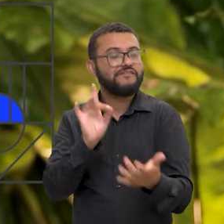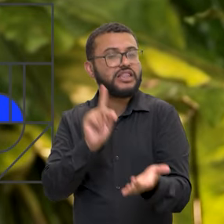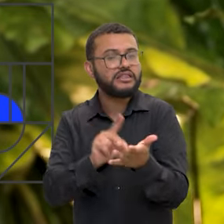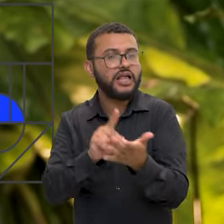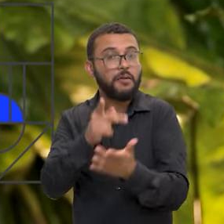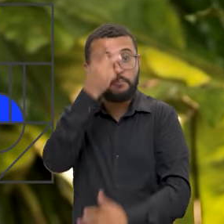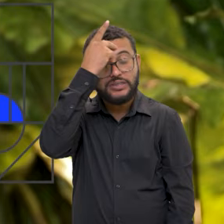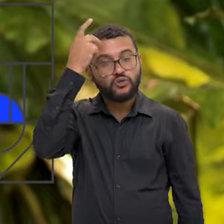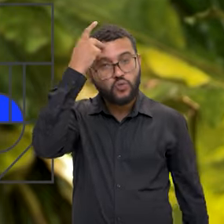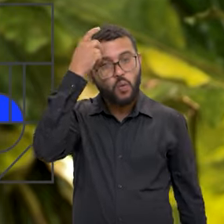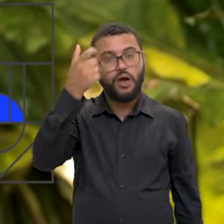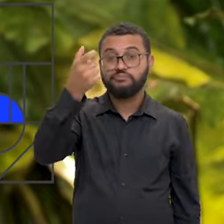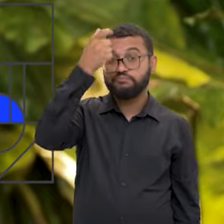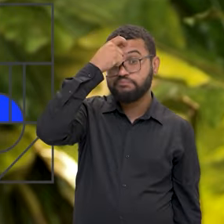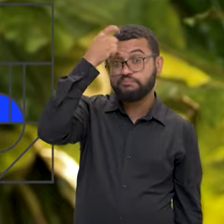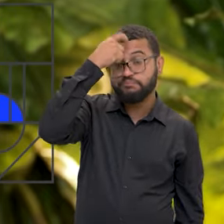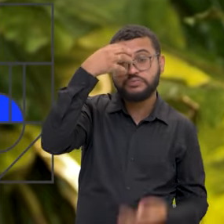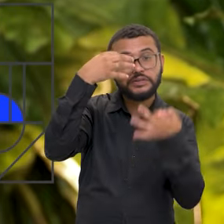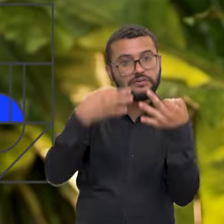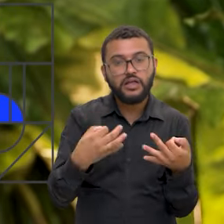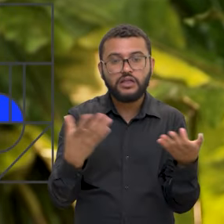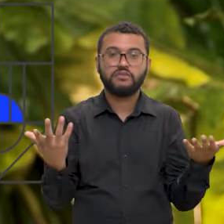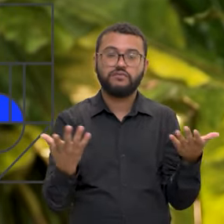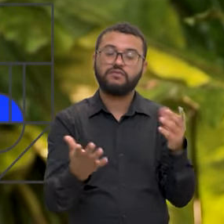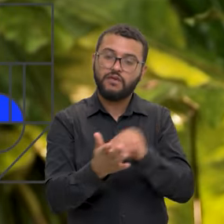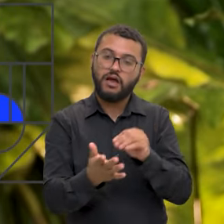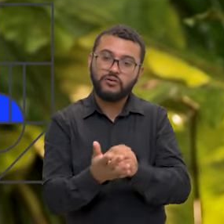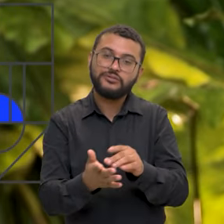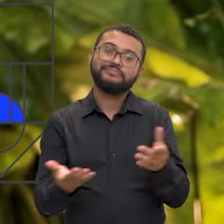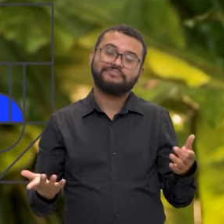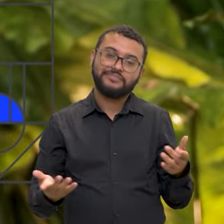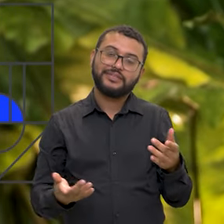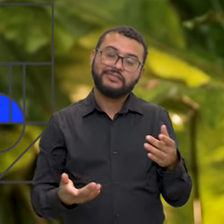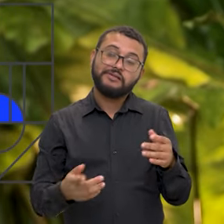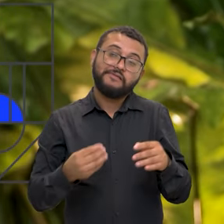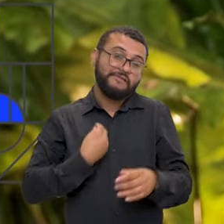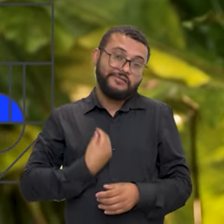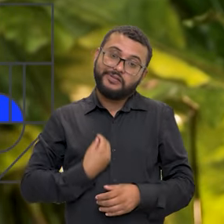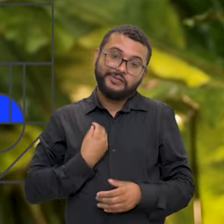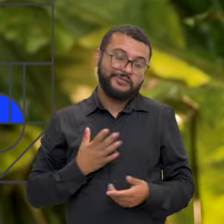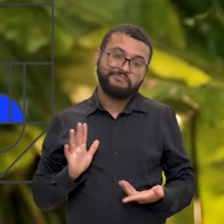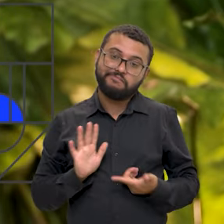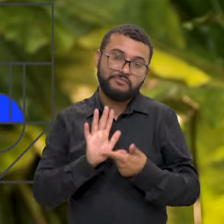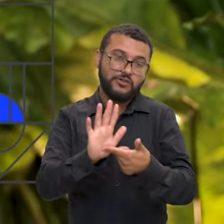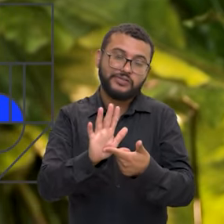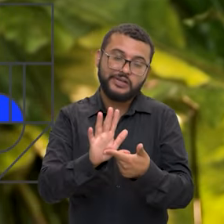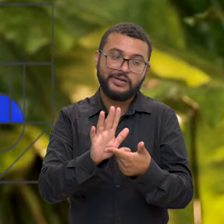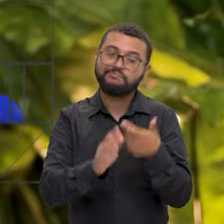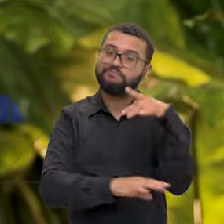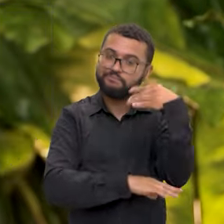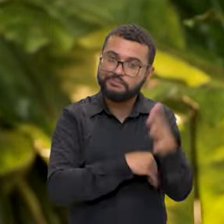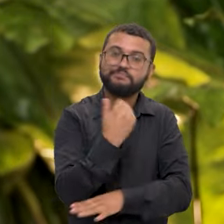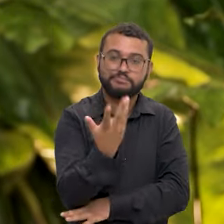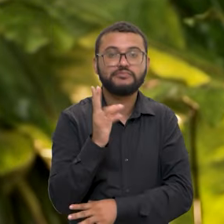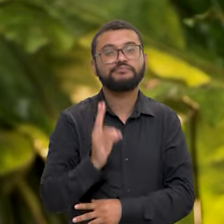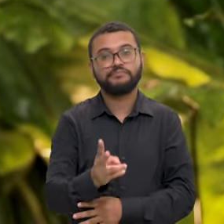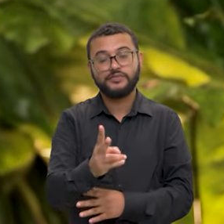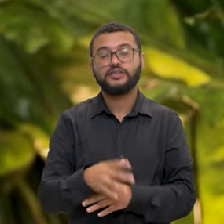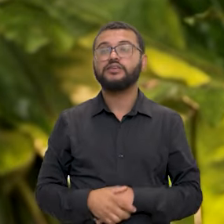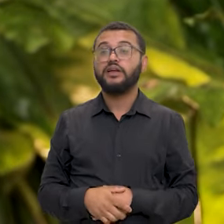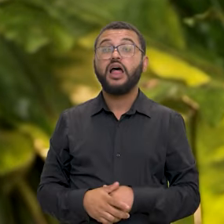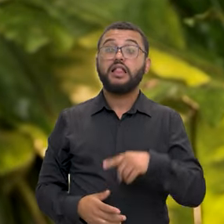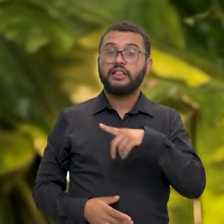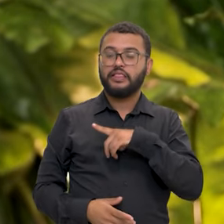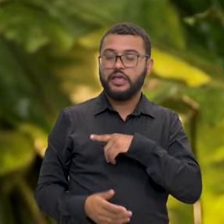realidade tão fácil. A gente tem embargado os desmatamentos diretamente aqui dos computadores do Ibama. além das ações de